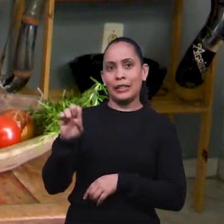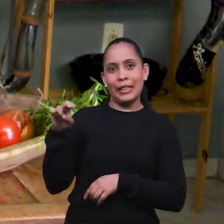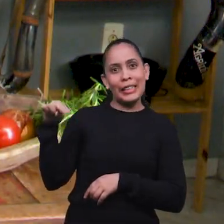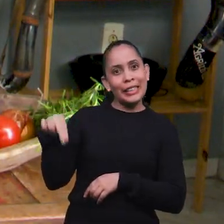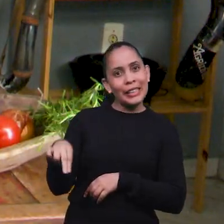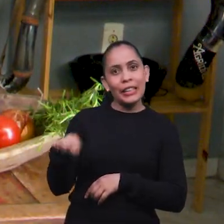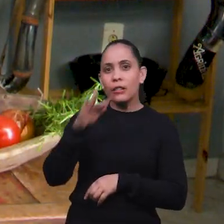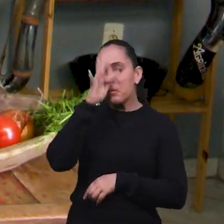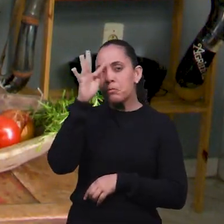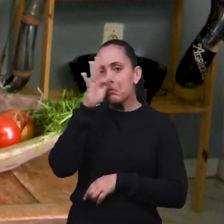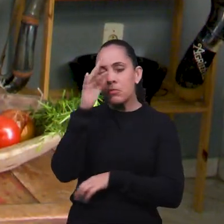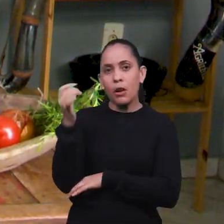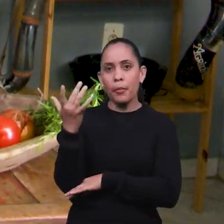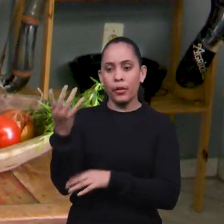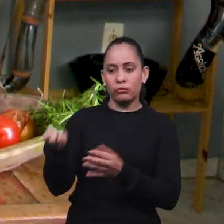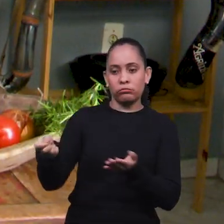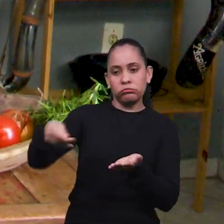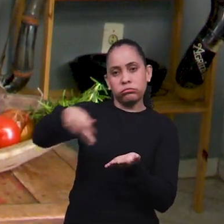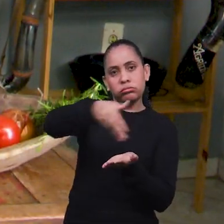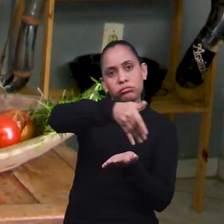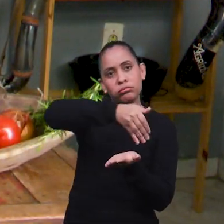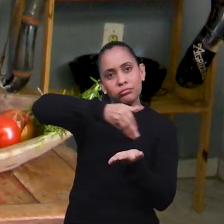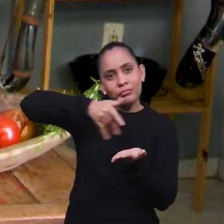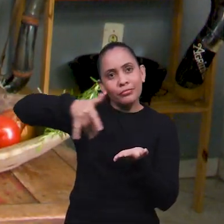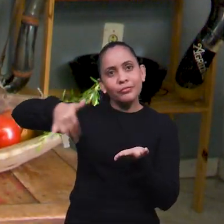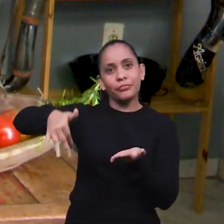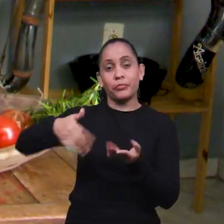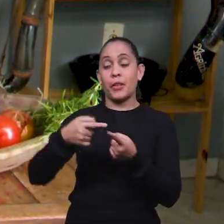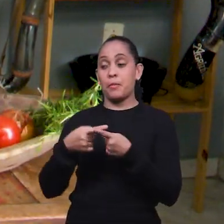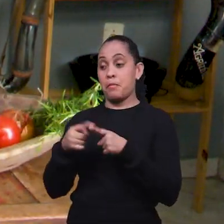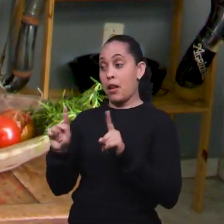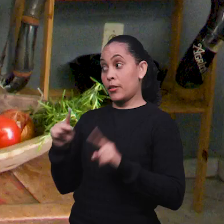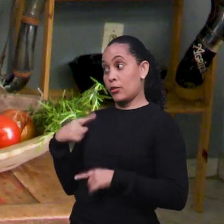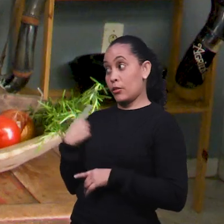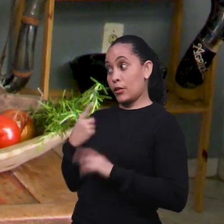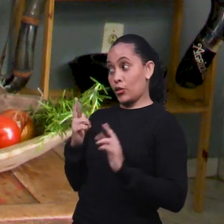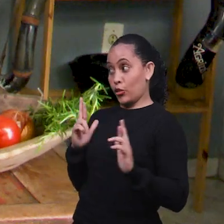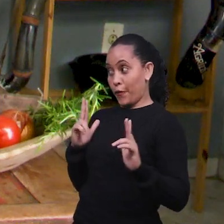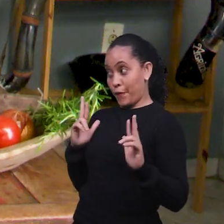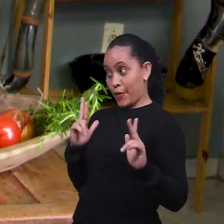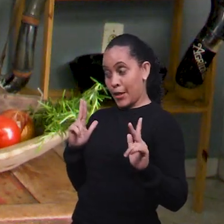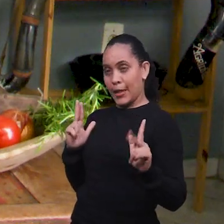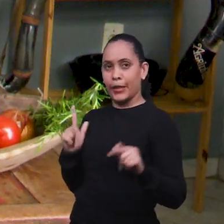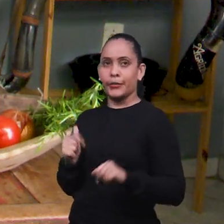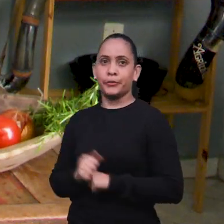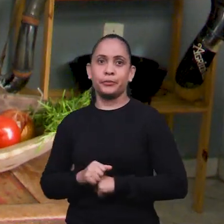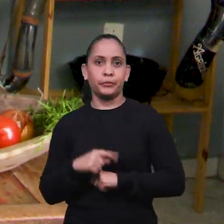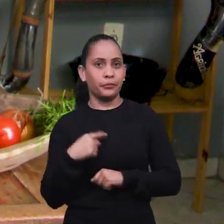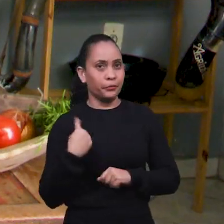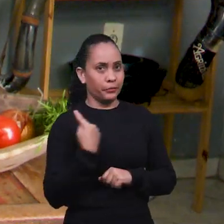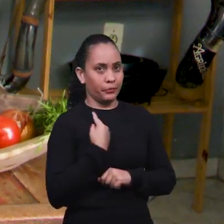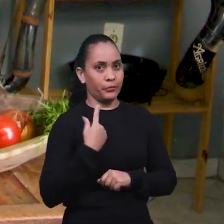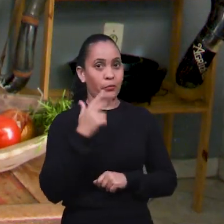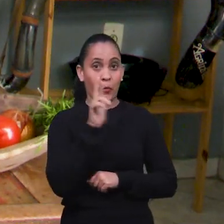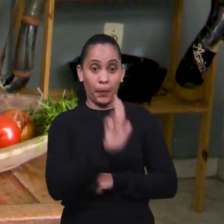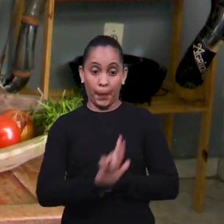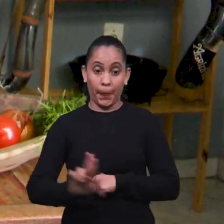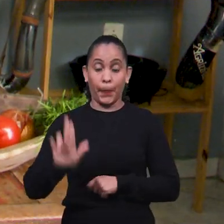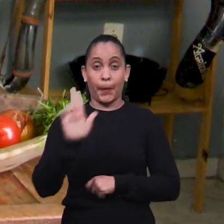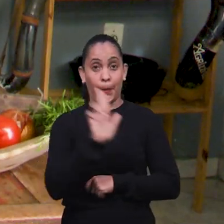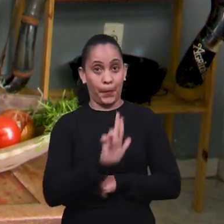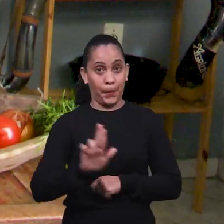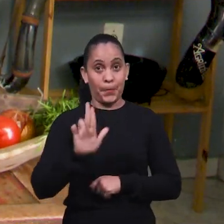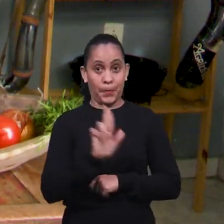Alecrim. E joga o alecrim por cima. Geralmente é feito dessa forma. Só que a gente vai fazer um diferente. Nós vamos fazer com